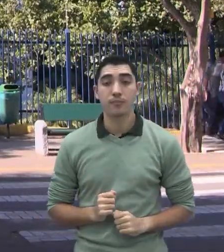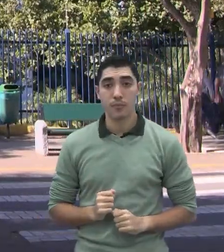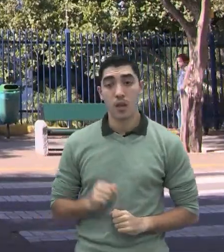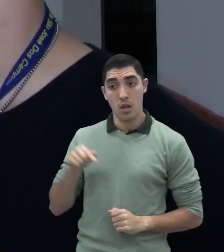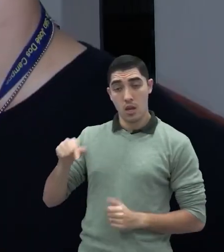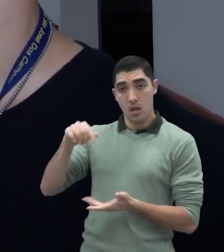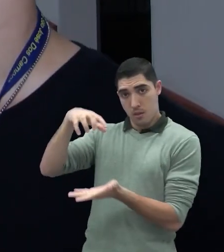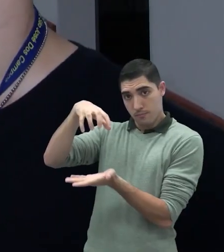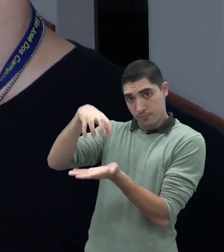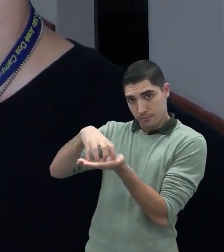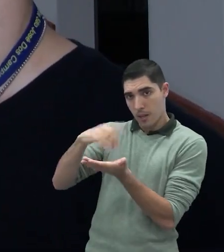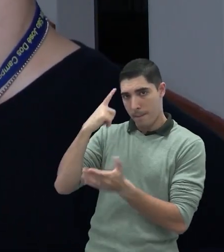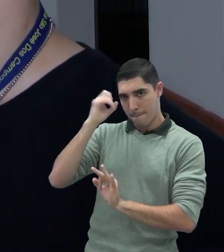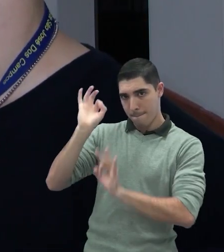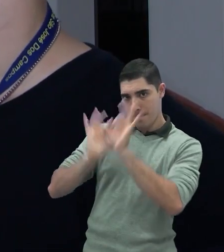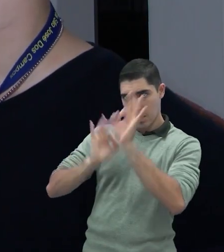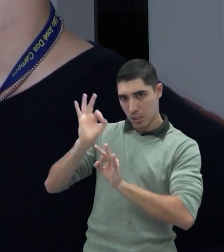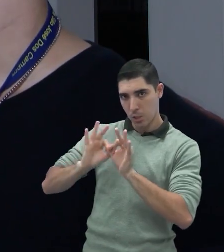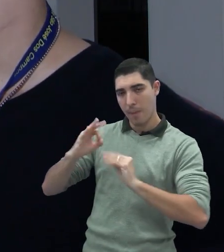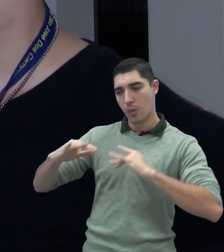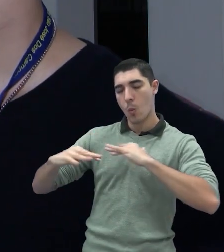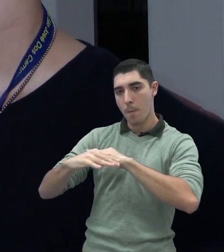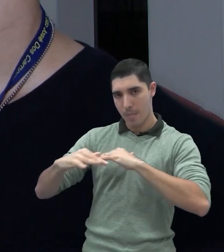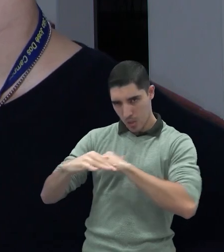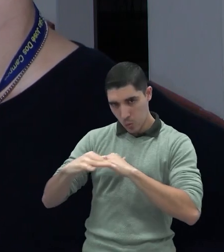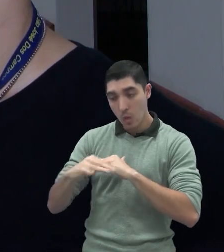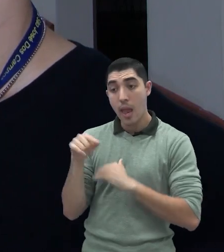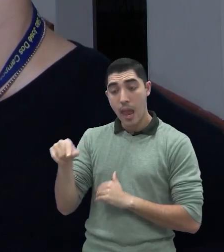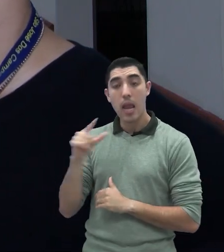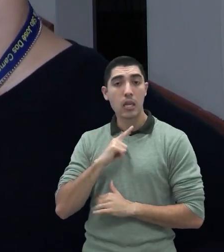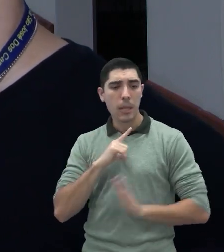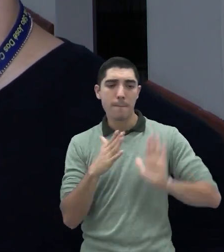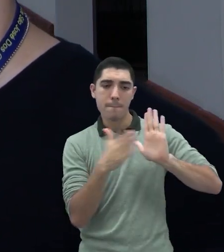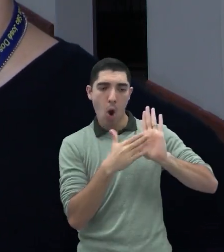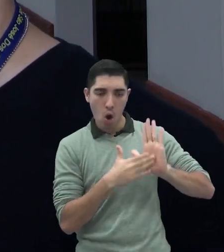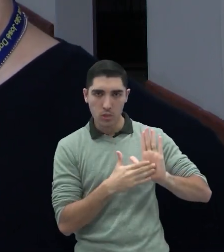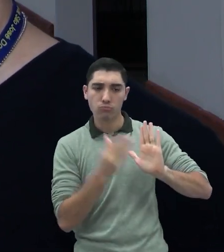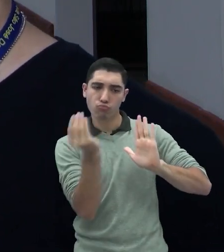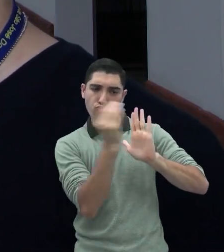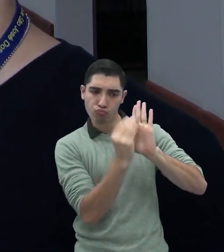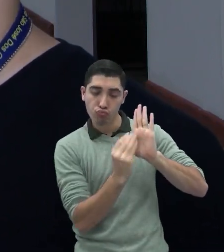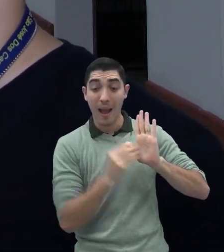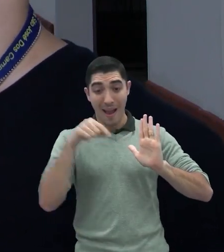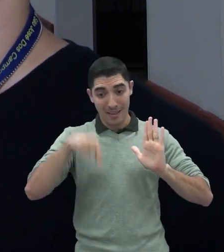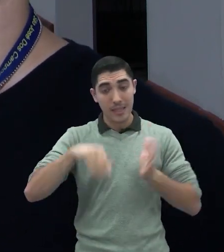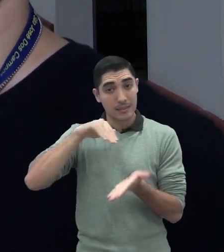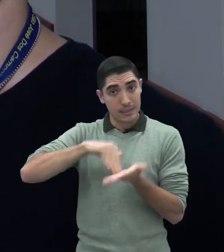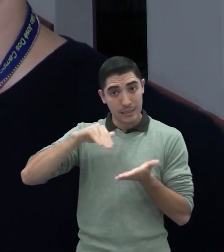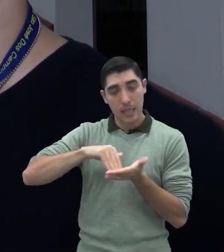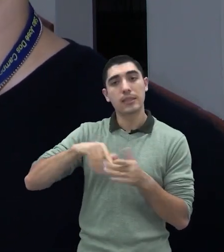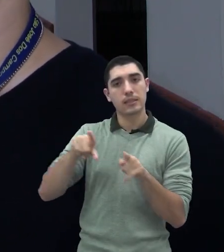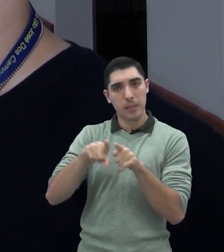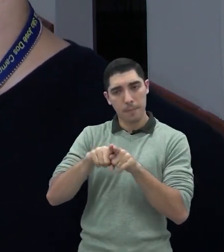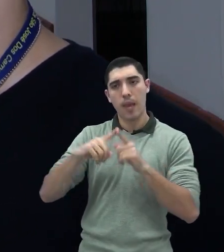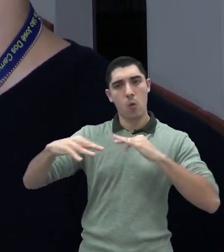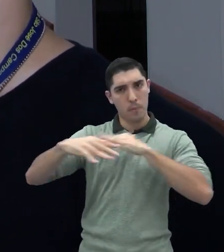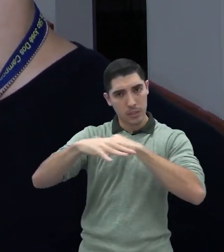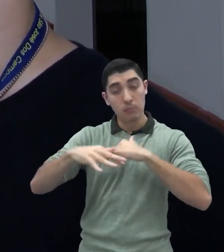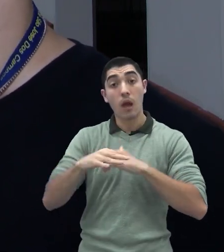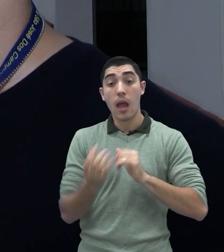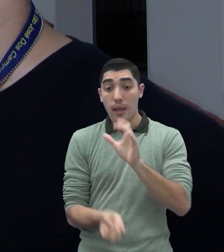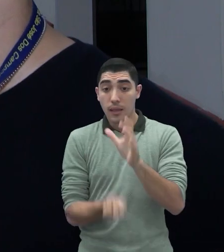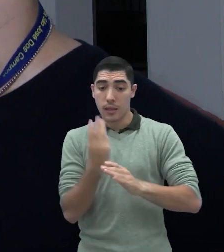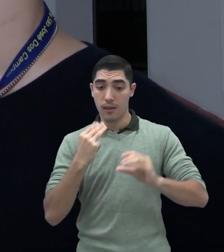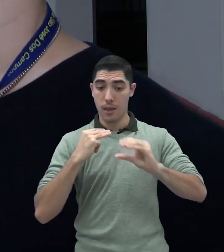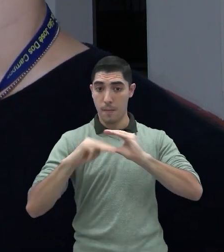encaminhado à Câmara. O Departamento de Planejamento Urbano pega todas essas propostas que foram protocoladas aqui na Secretaria de Urbanismo, por